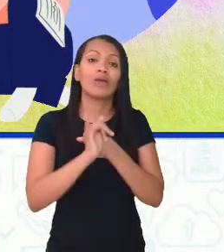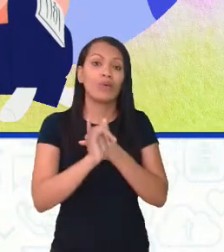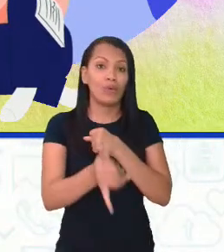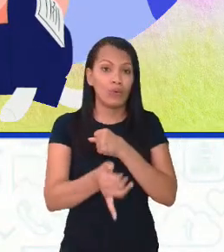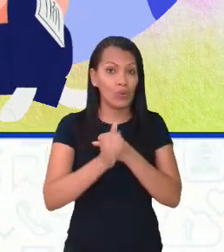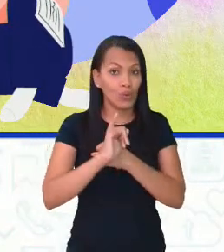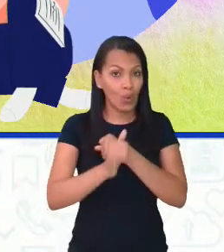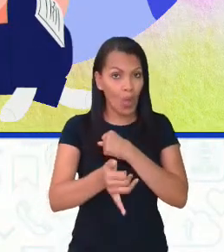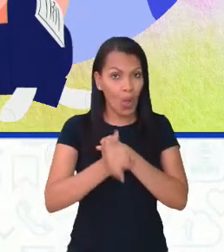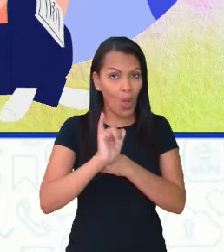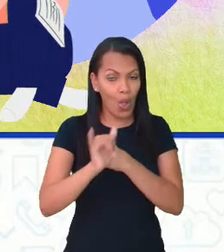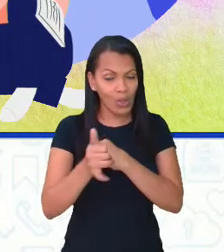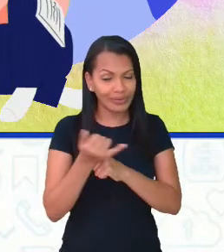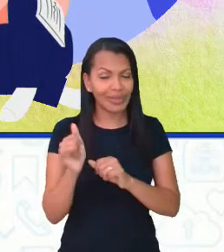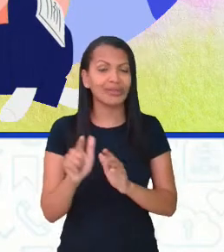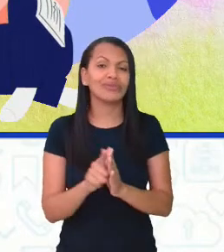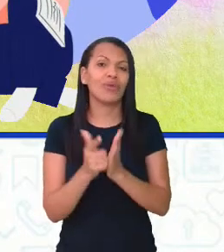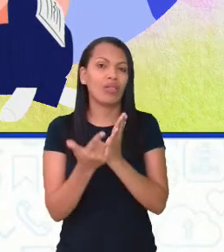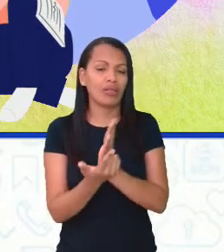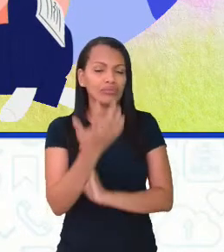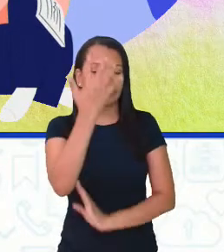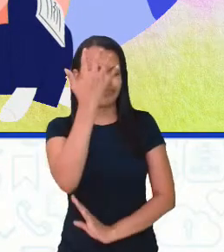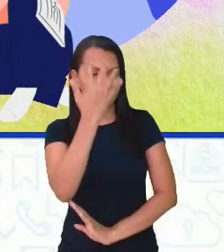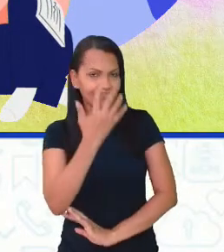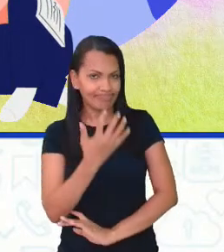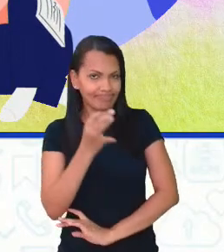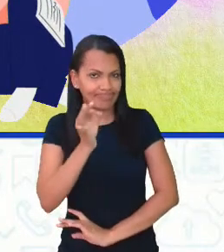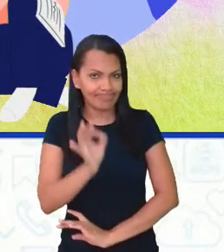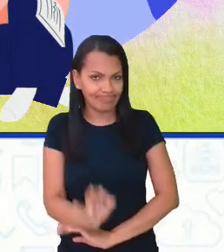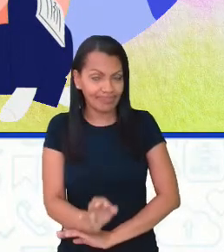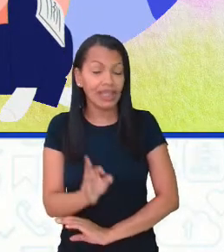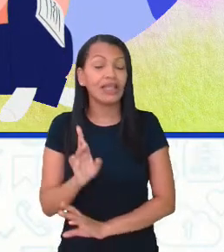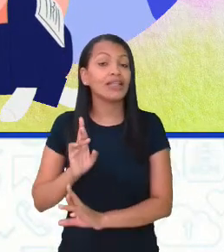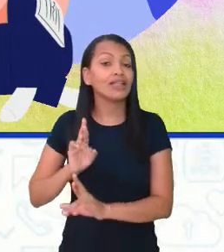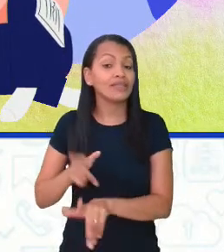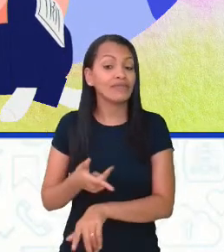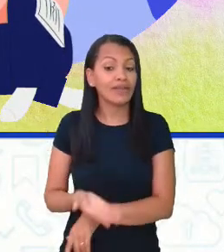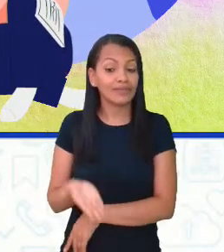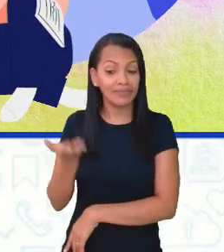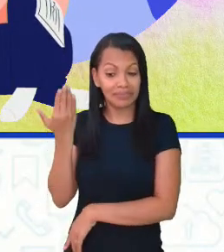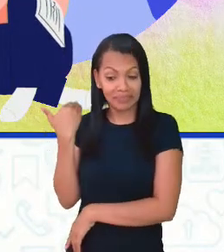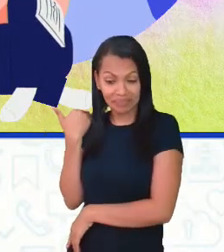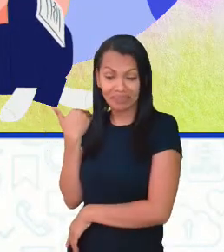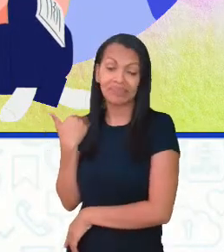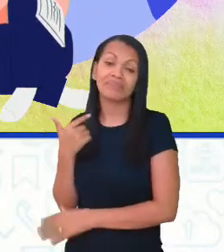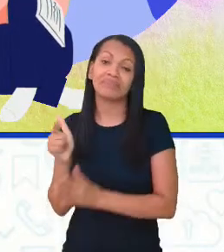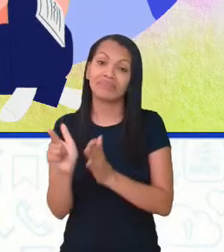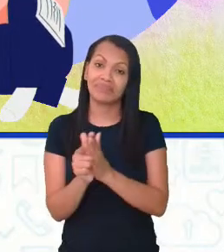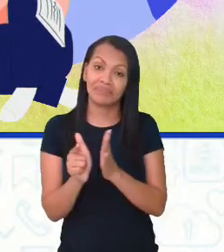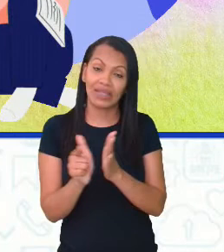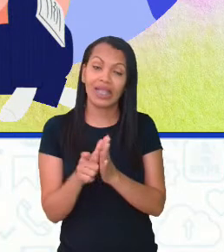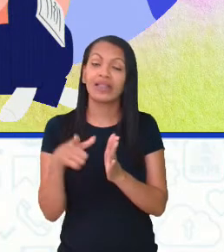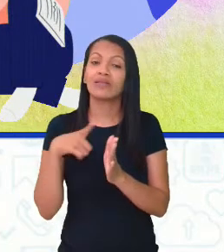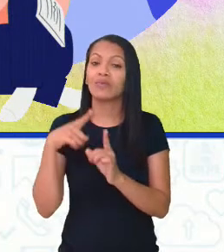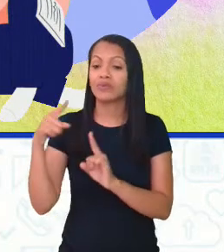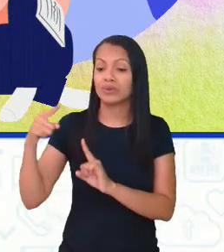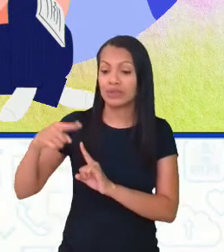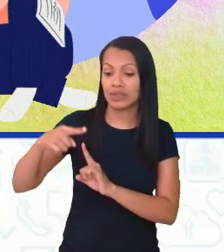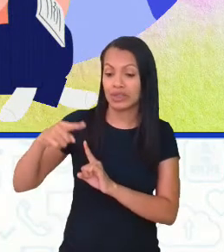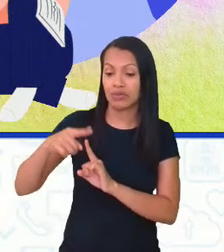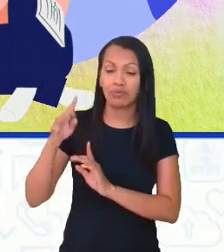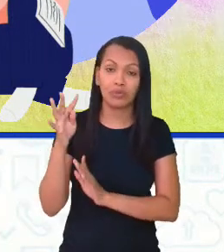crônica narrativa, que a gente acabou de ver. Diferentemente da anterior, as crônicas jornalísticas misturam as tipologias